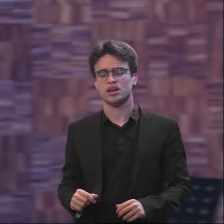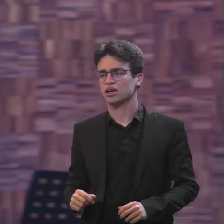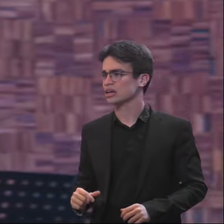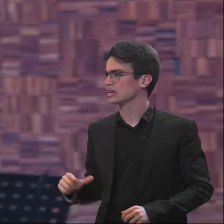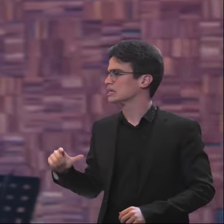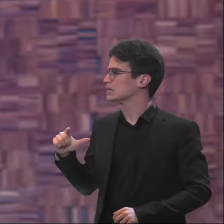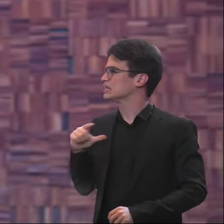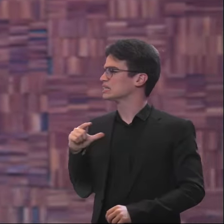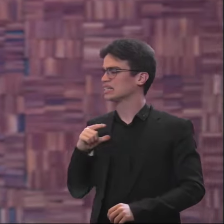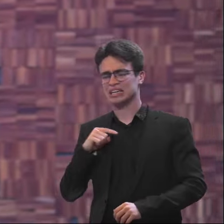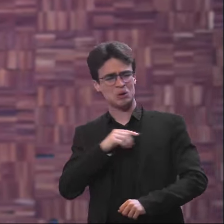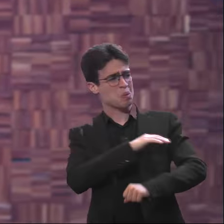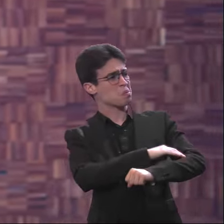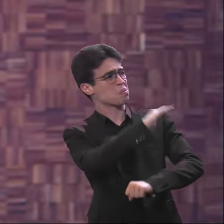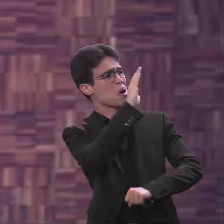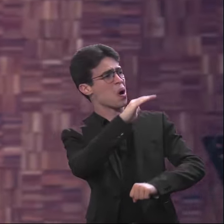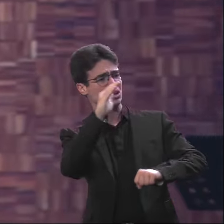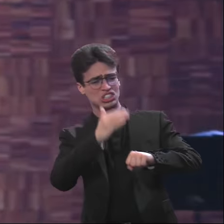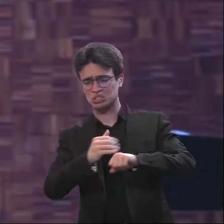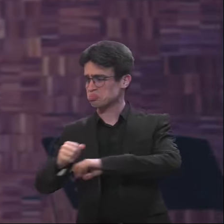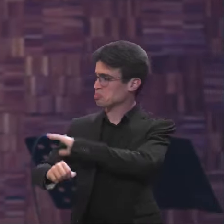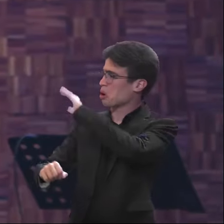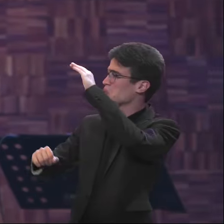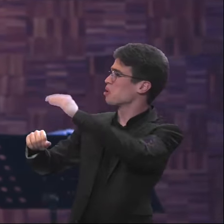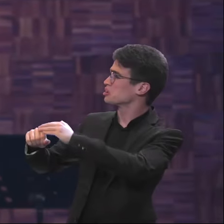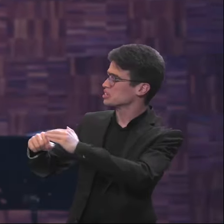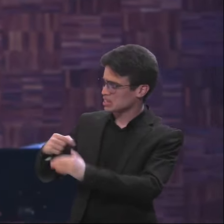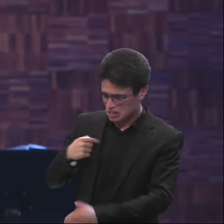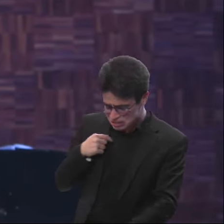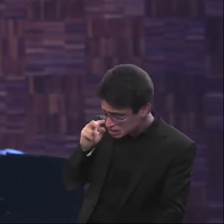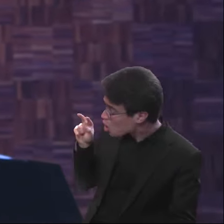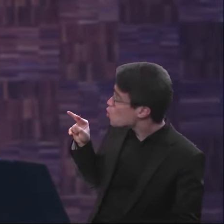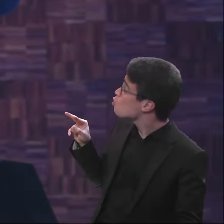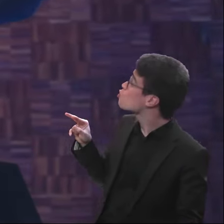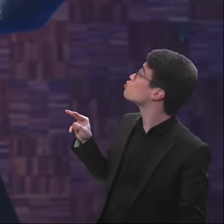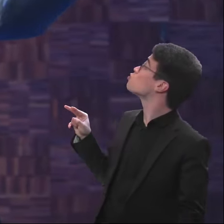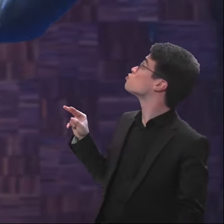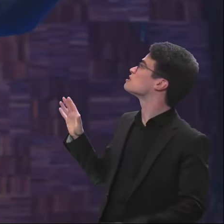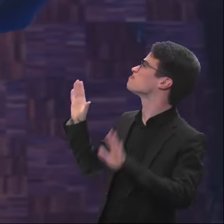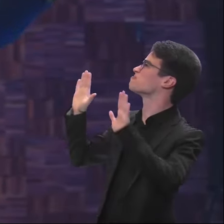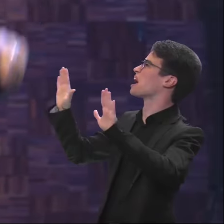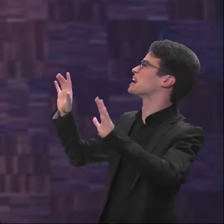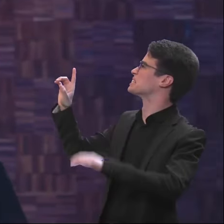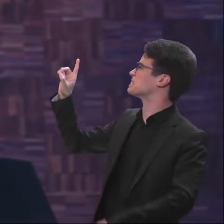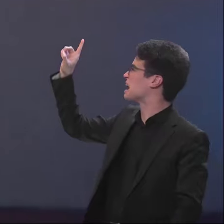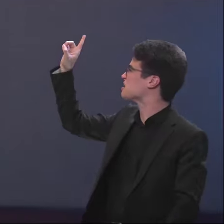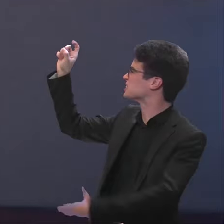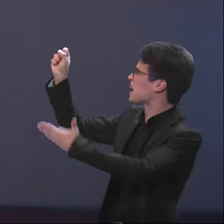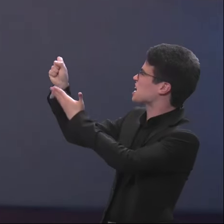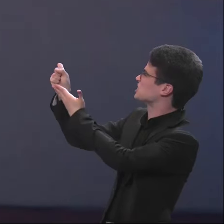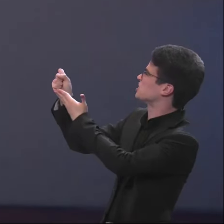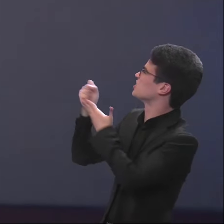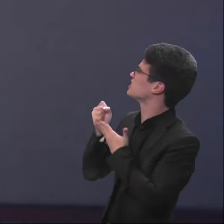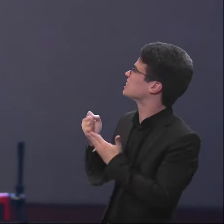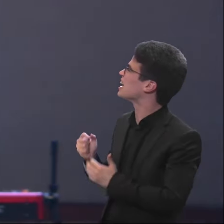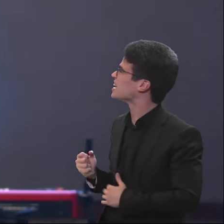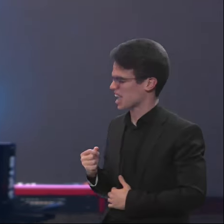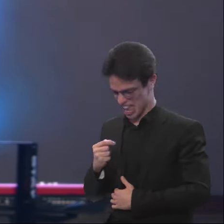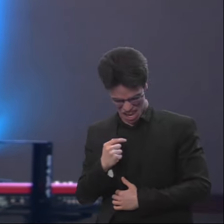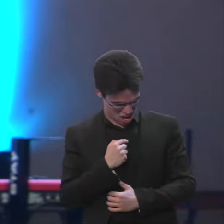socorro? O meu socorro vem do Senhor Deus, que criou os céus e a terra. Não permitirá que os meus